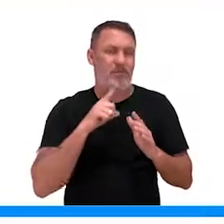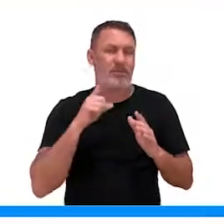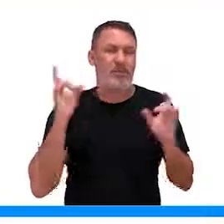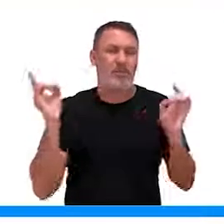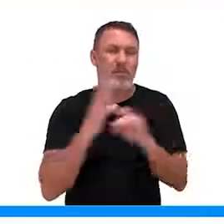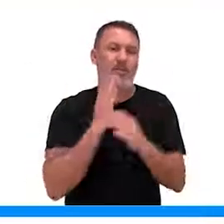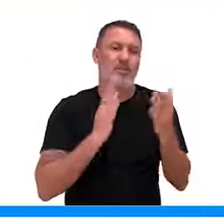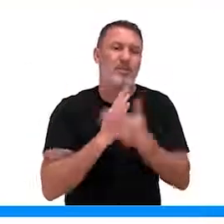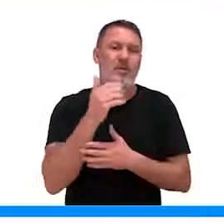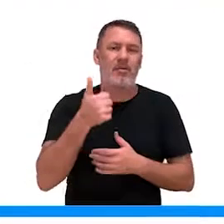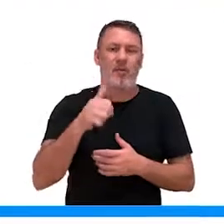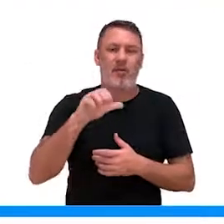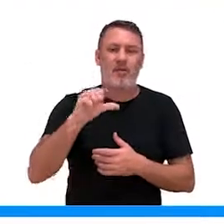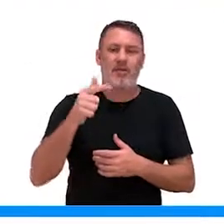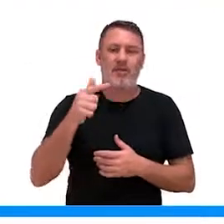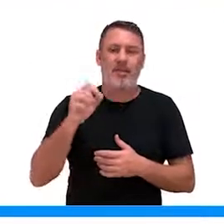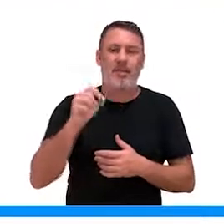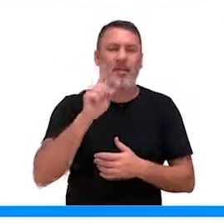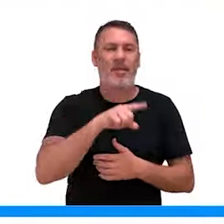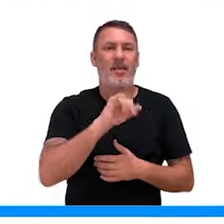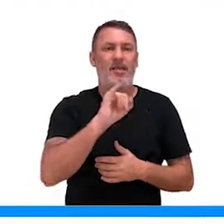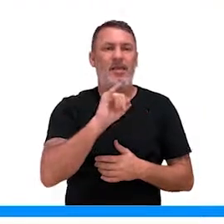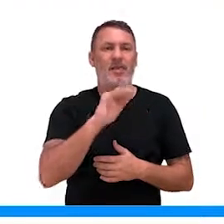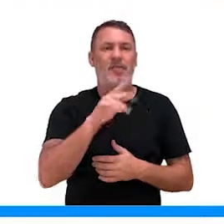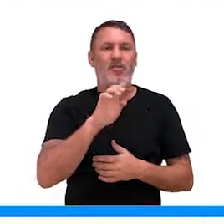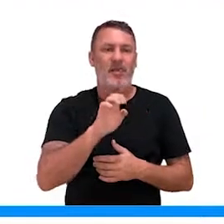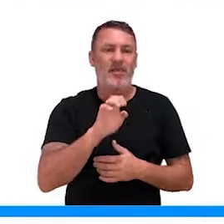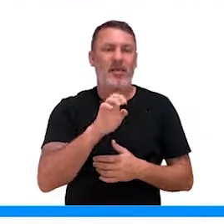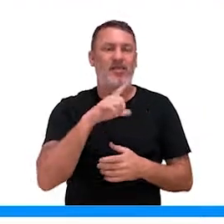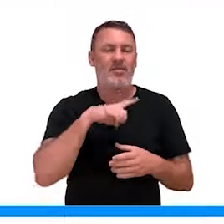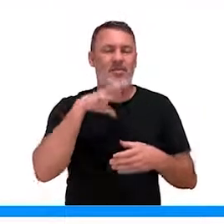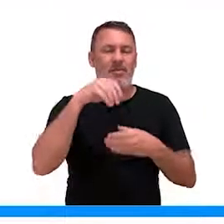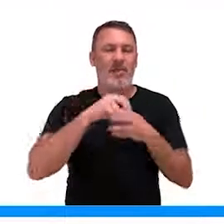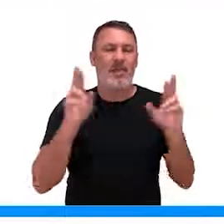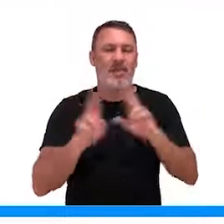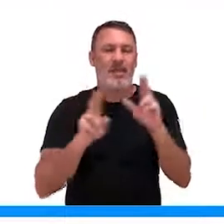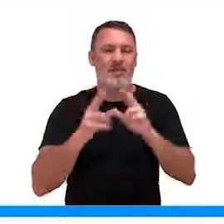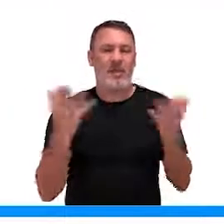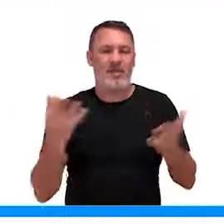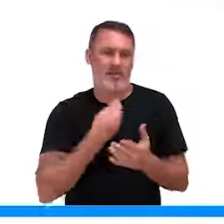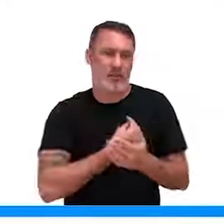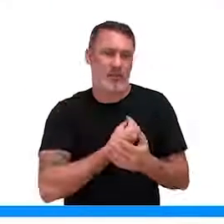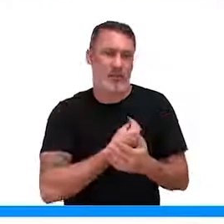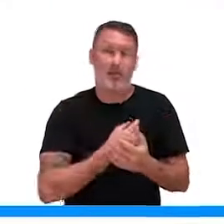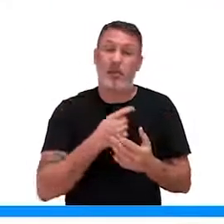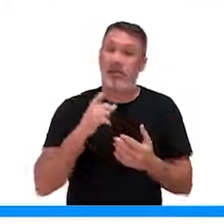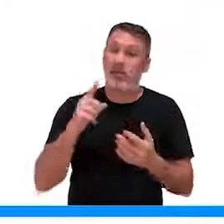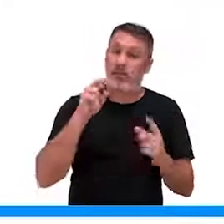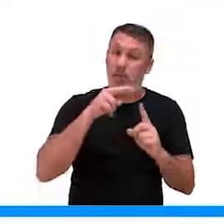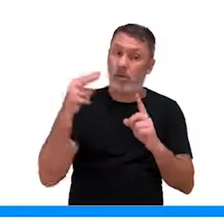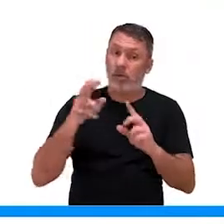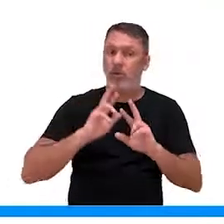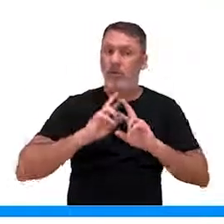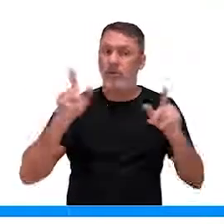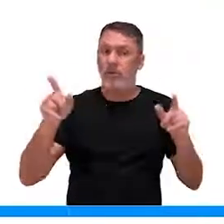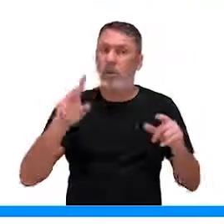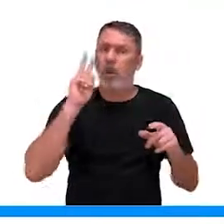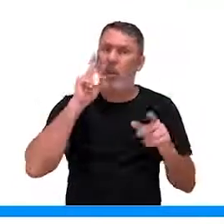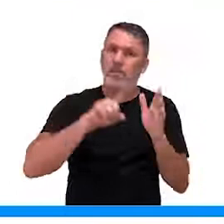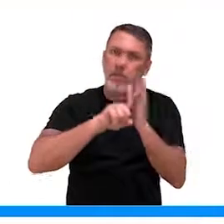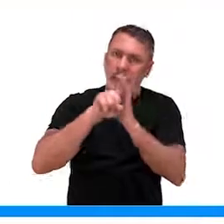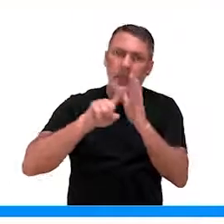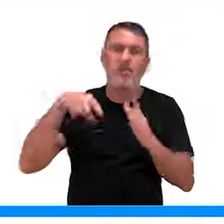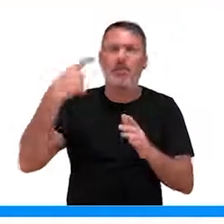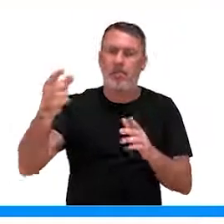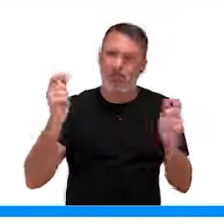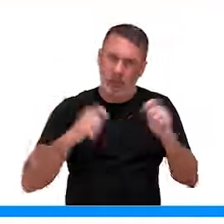em 70 ali pelo IBGE, que sofreu poucas alterações em relação à atual, tá? Essas outras, se vocês quiserem, vocês até podem pesquisar depois.